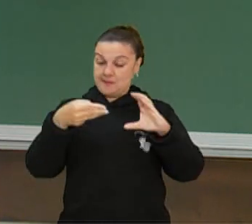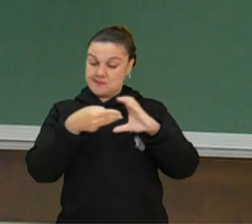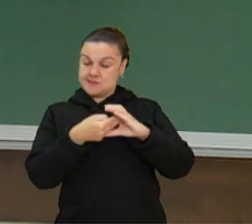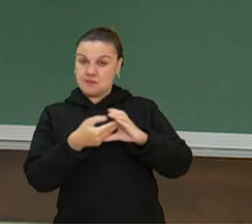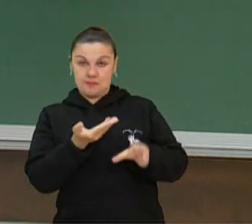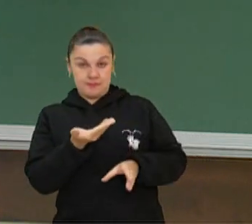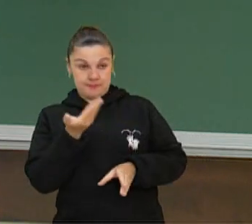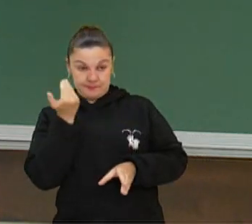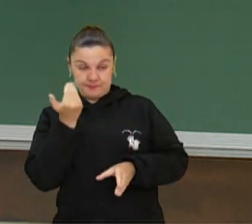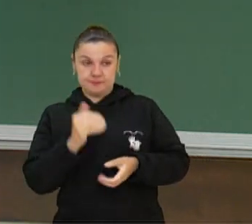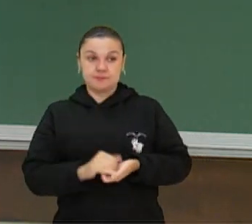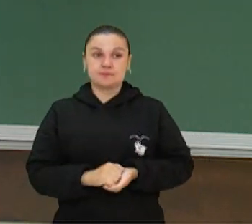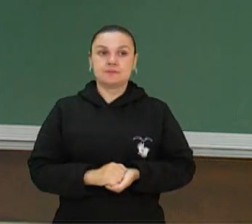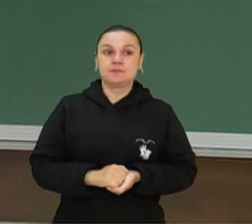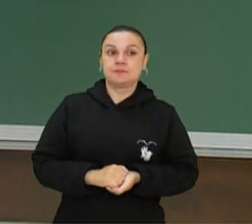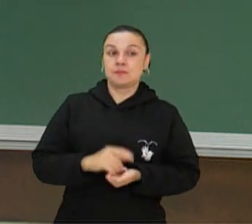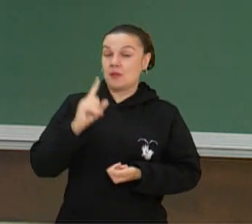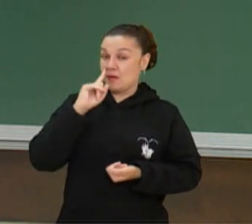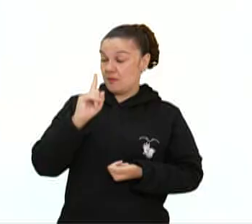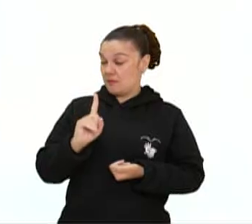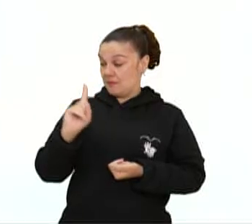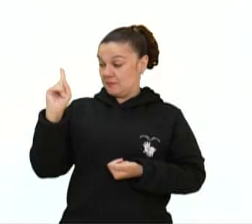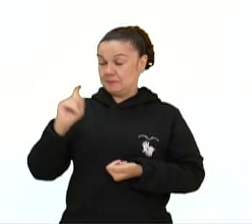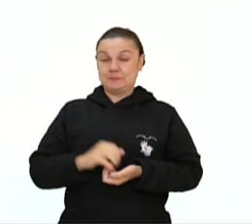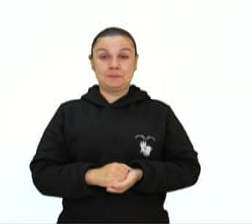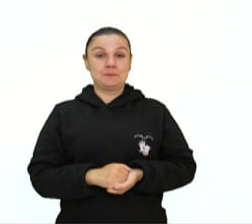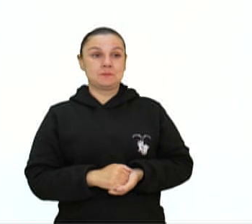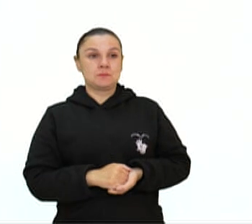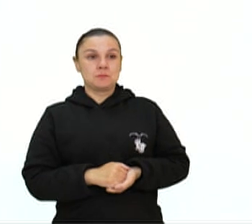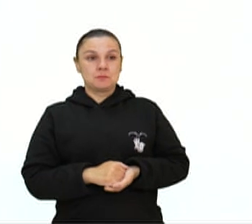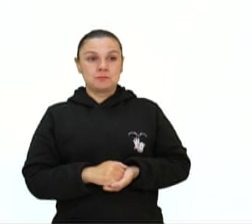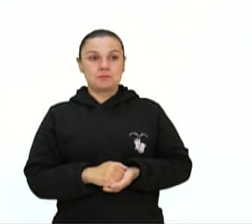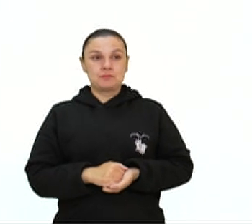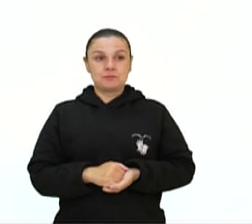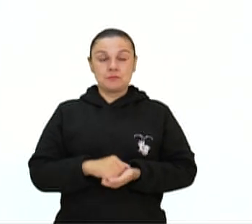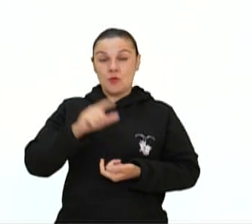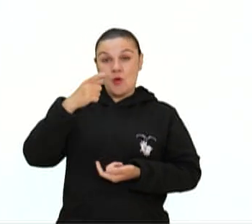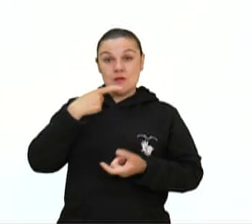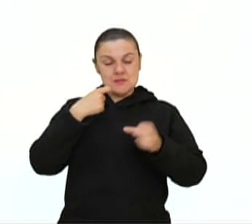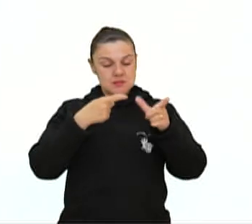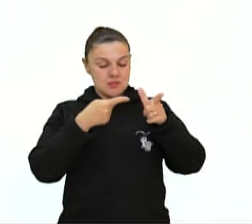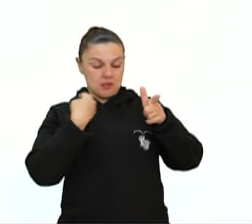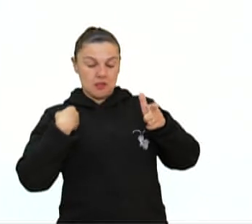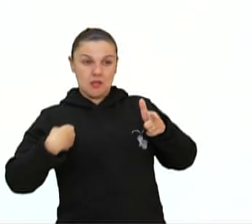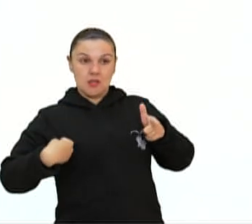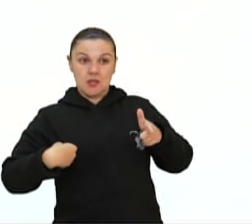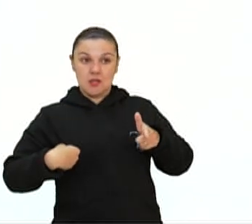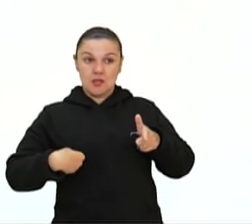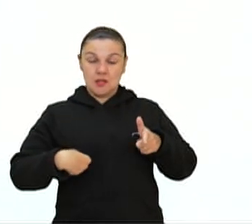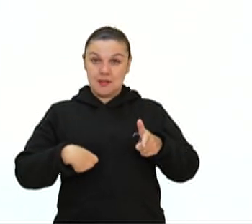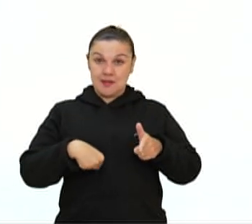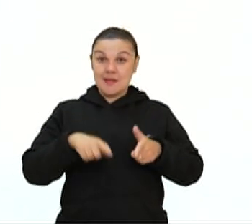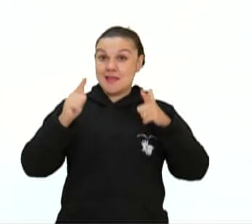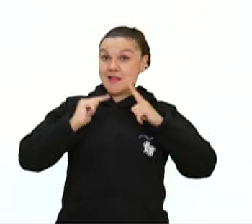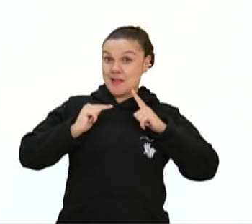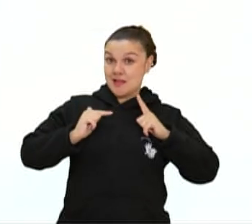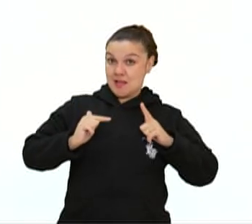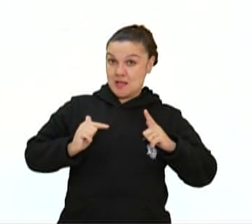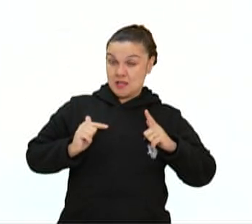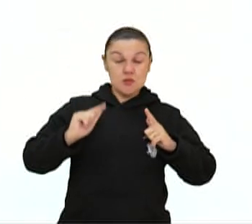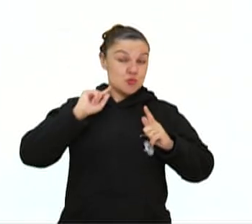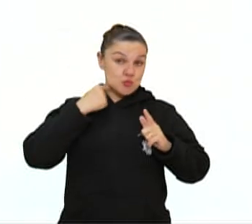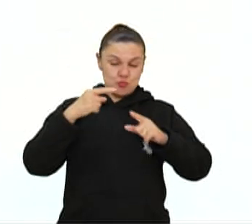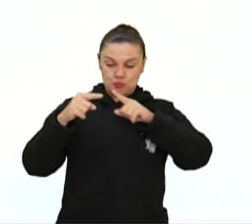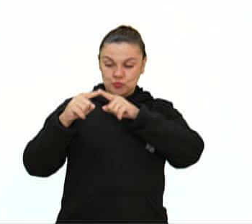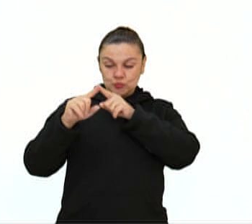Vamos acompanhar? Então, aqui eu estou tendo a passagem de sangue venoso, ou seja, rico em dióxido de carbono.